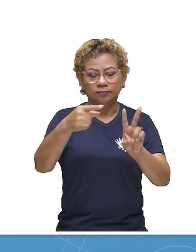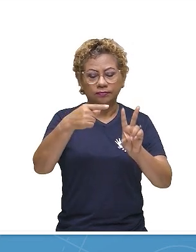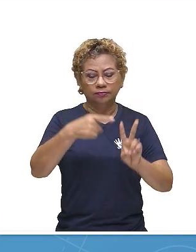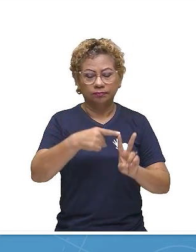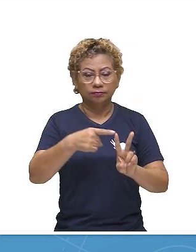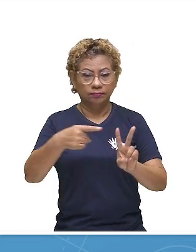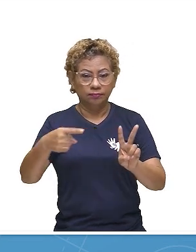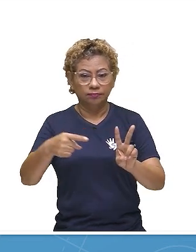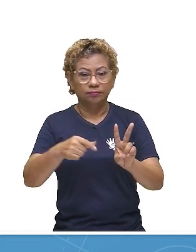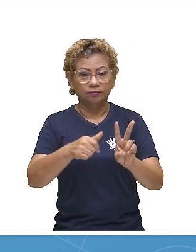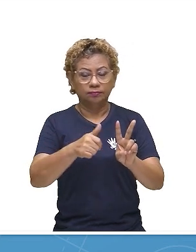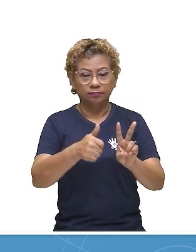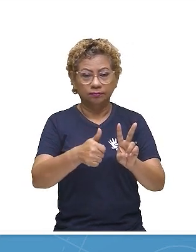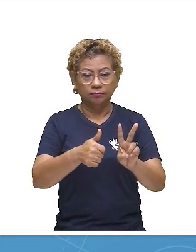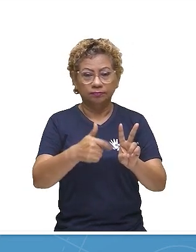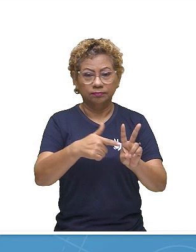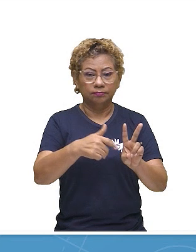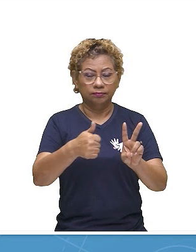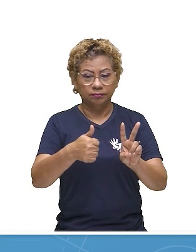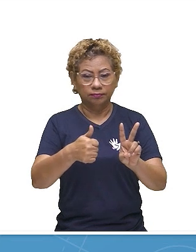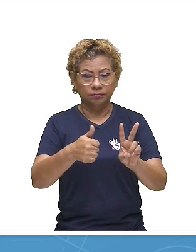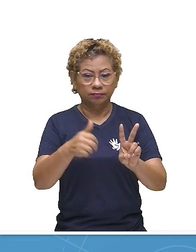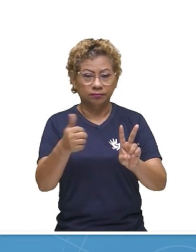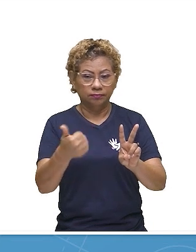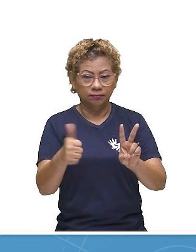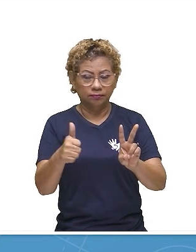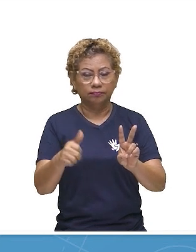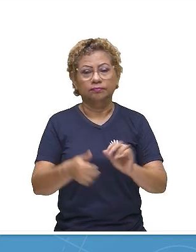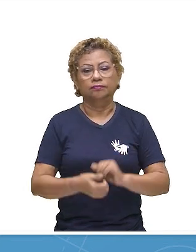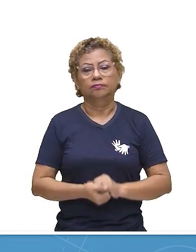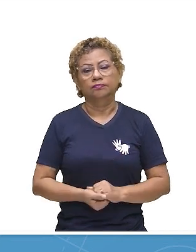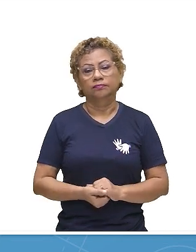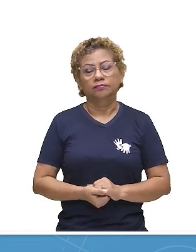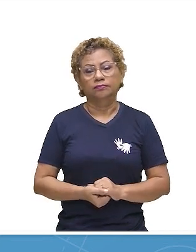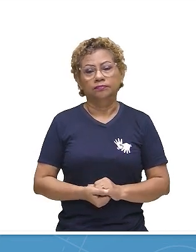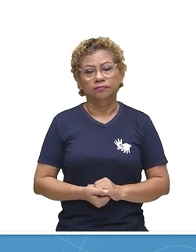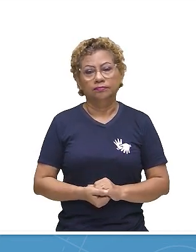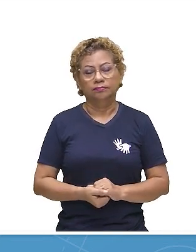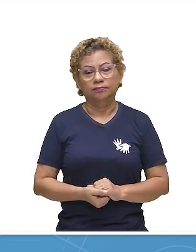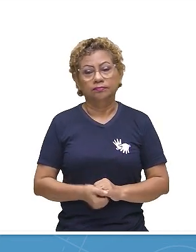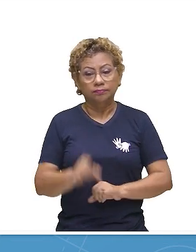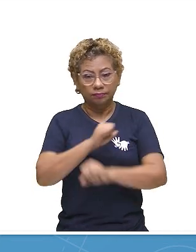é 121. 11 vezes 11, 121. Beleza?